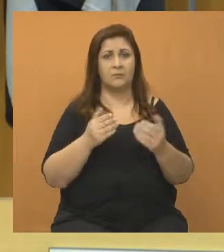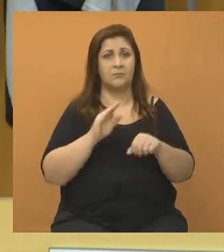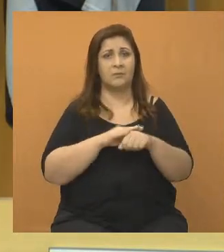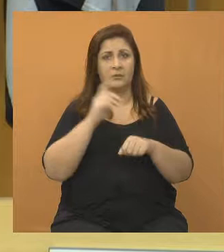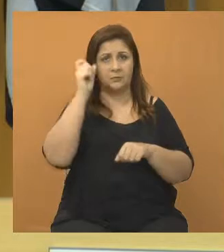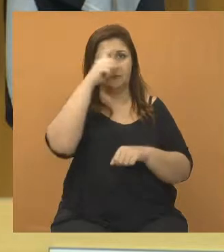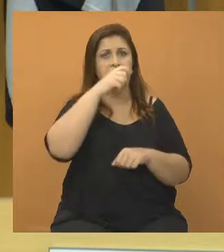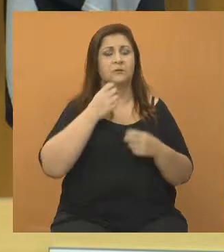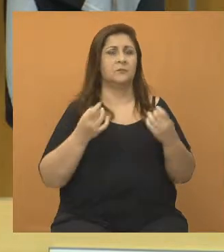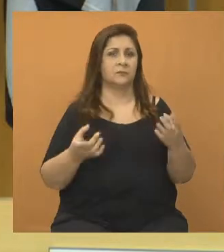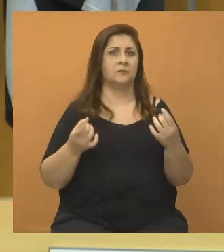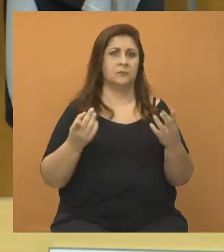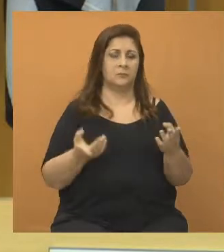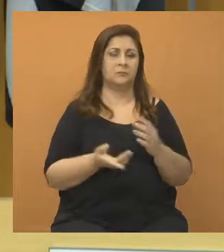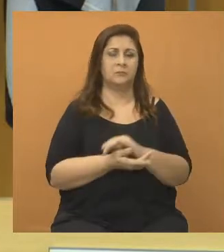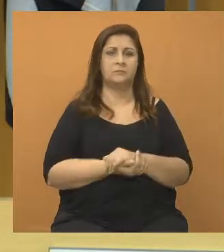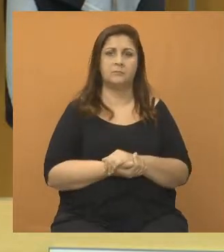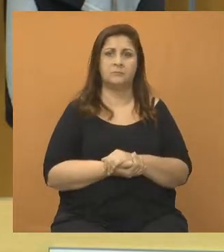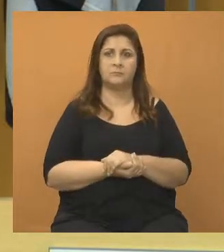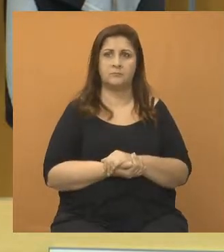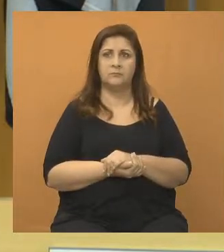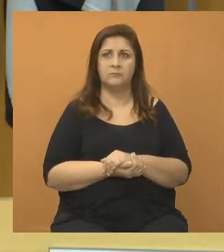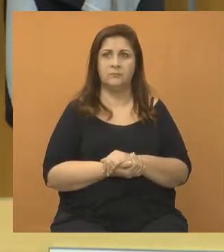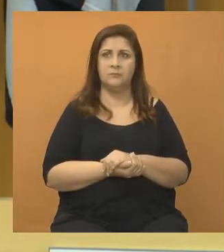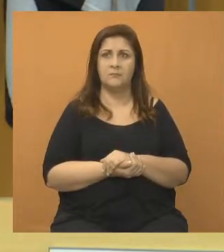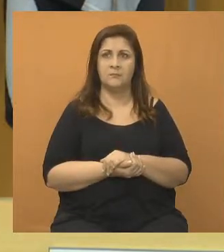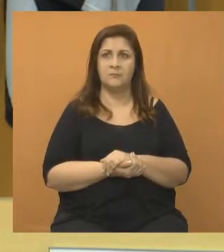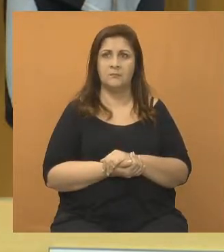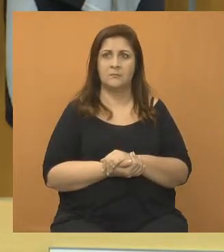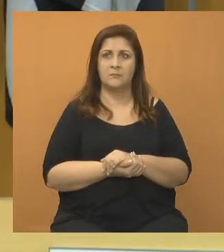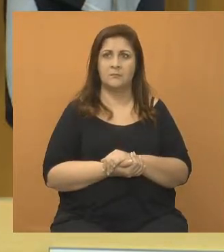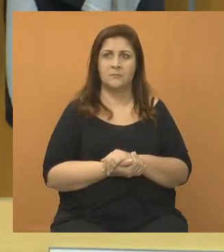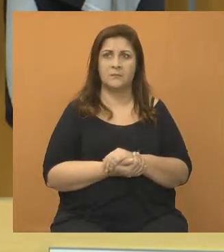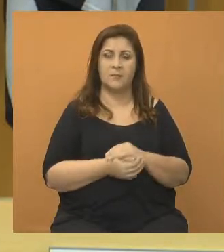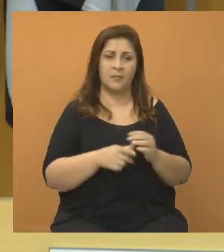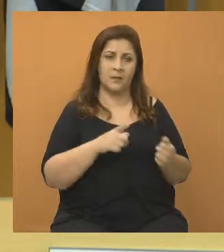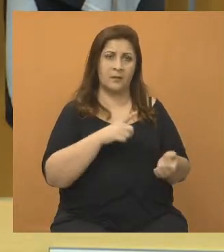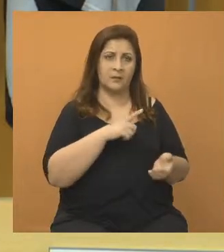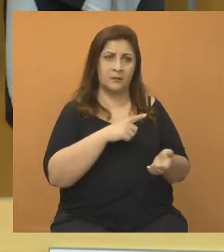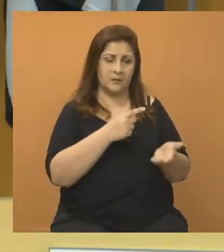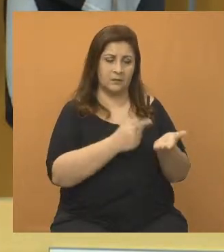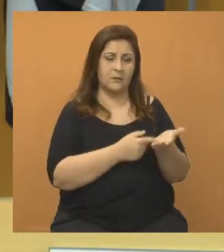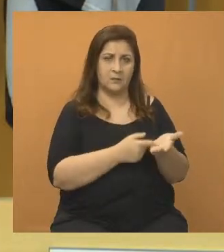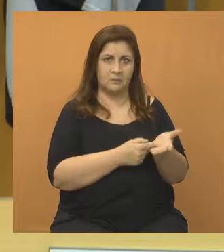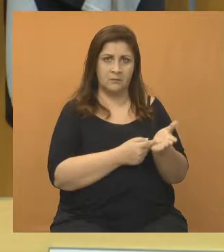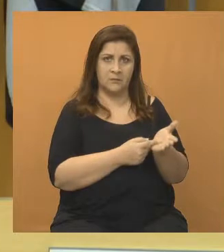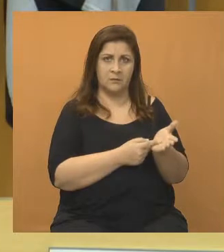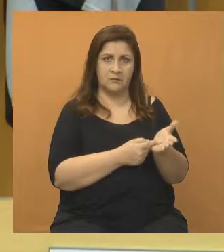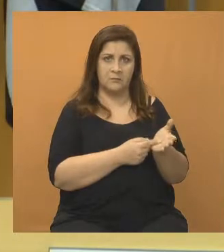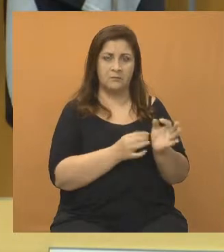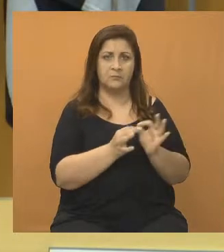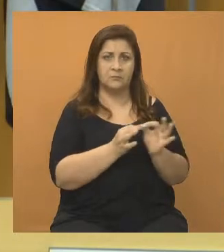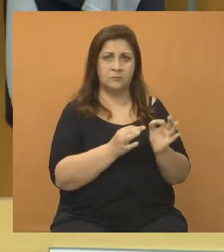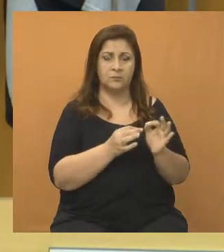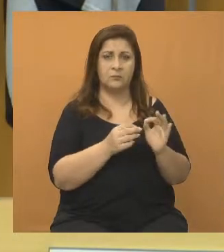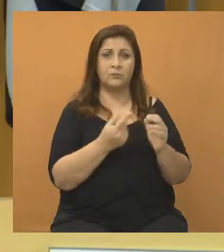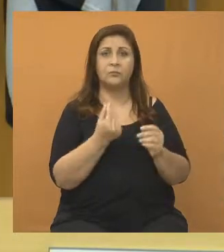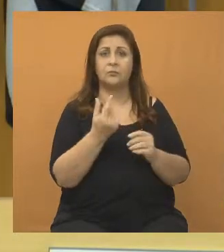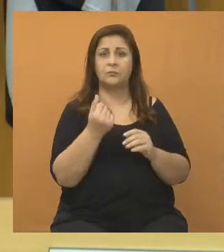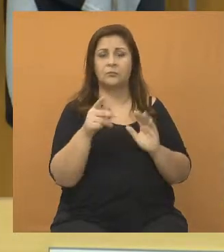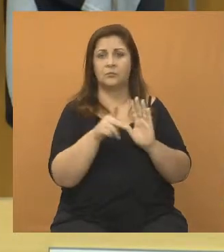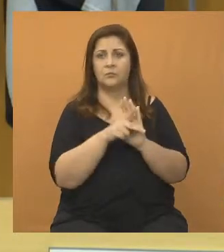falando. Então, aqui a gente considerou que a maior parte ainda é recurso do Tesouro para que seja executado, e